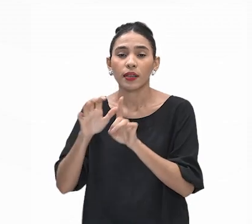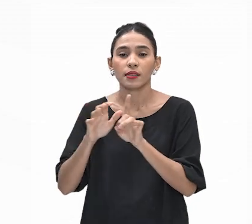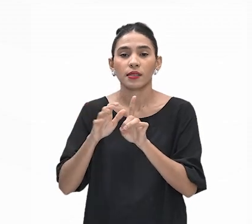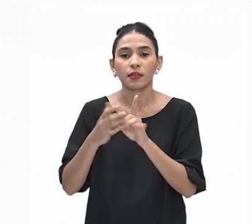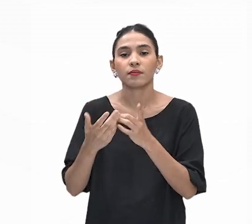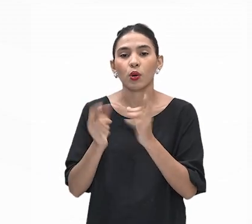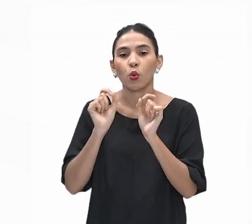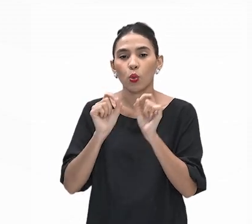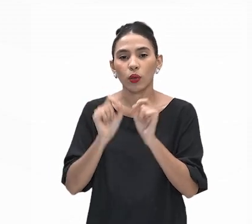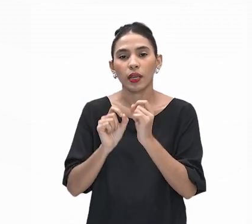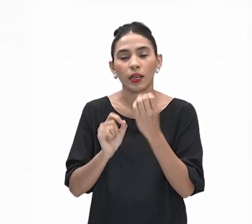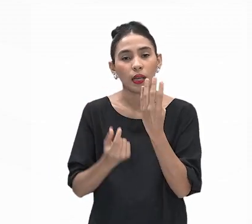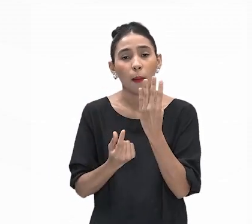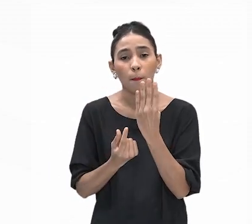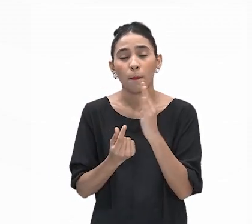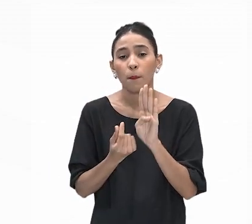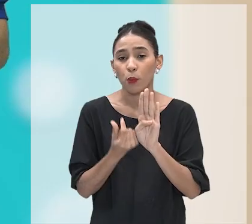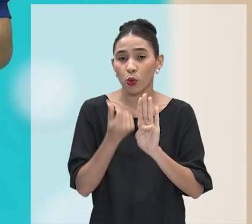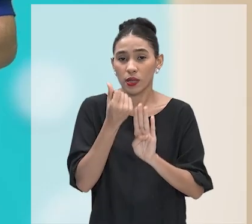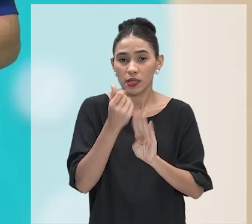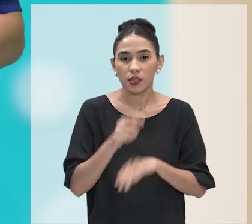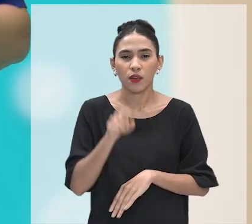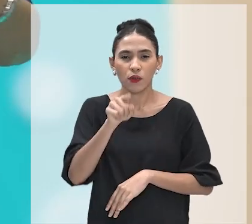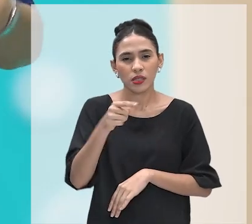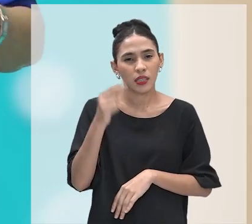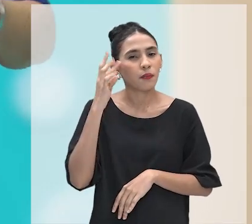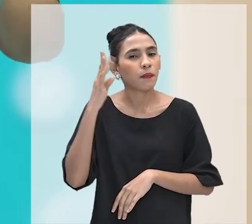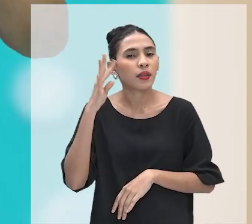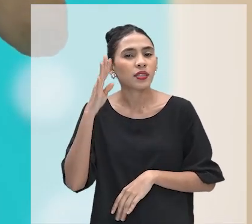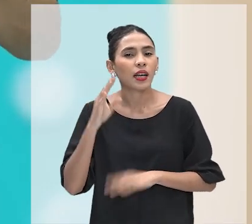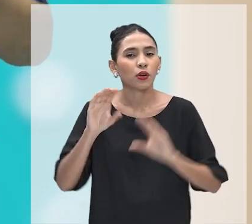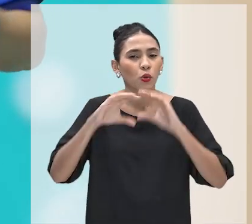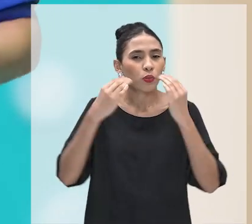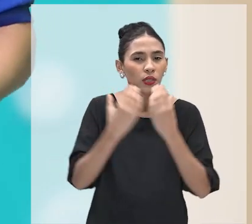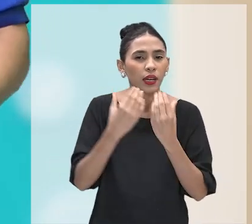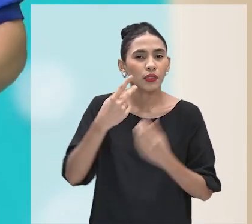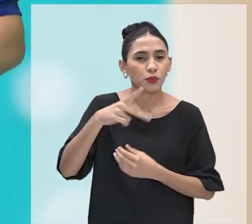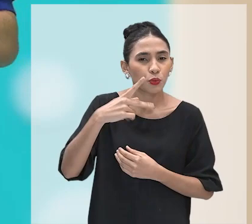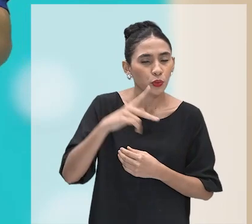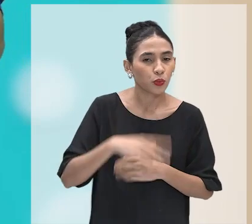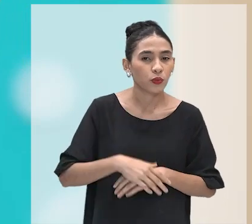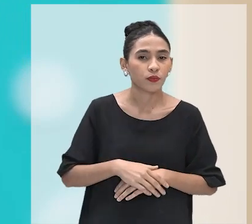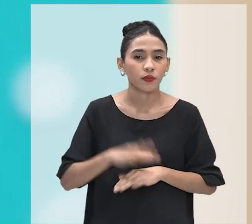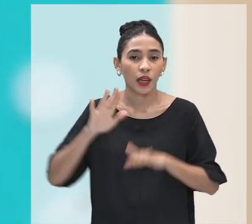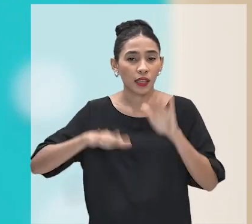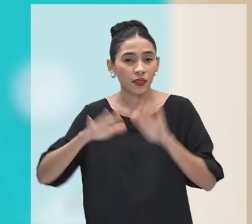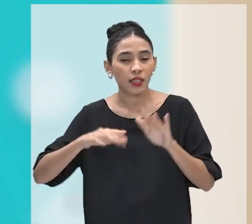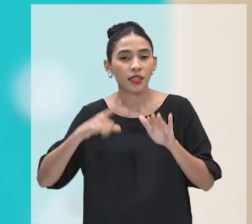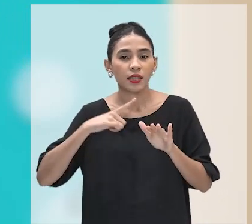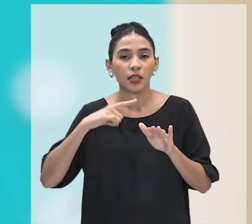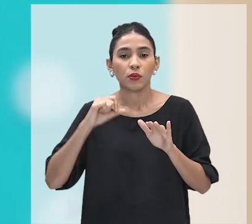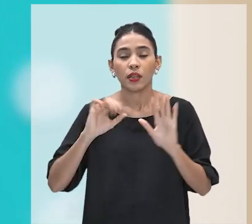Vocês já imaginaram aí na comunidade de vocês? De repente nós temos aquelas quermesses, nós temos aquelas festas que acontecem